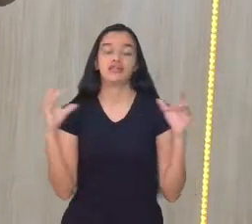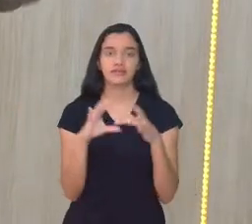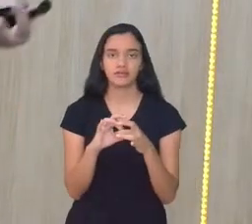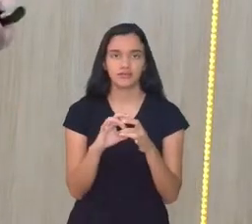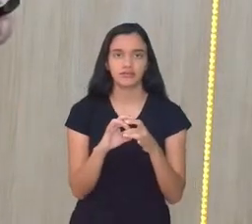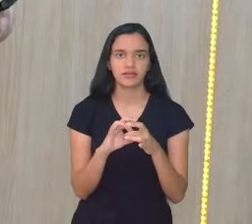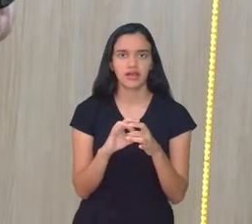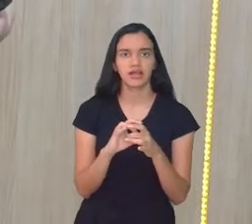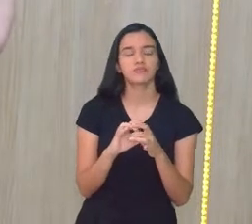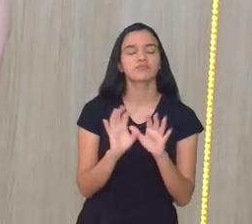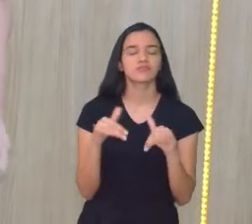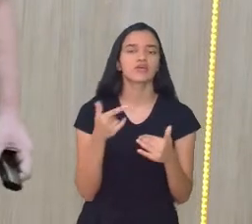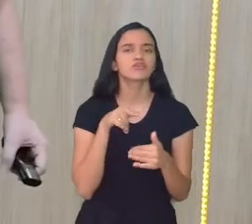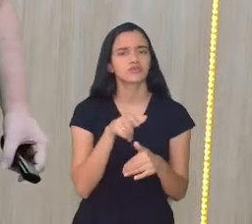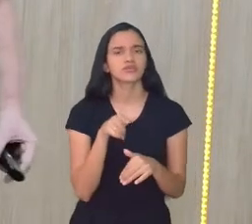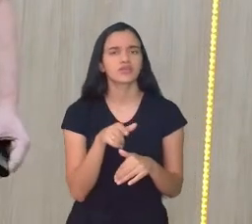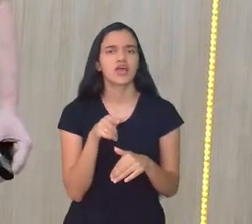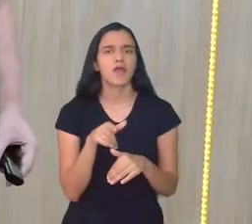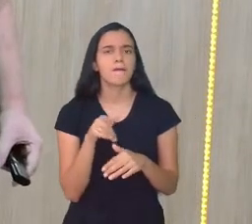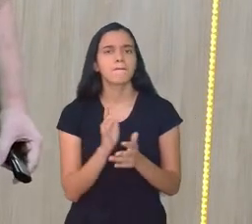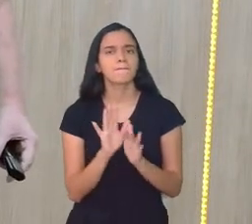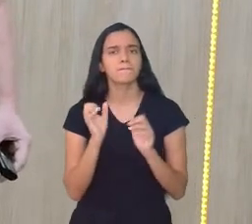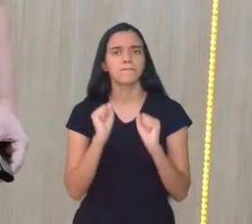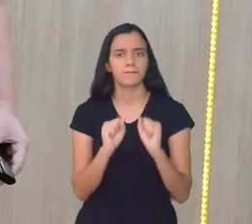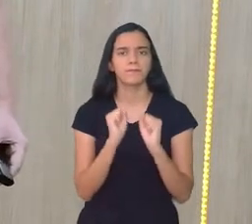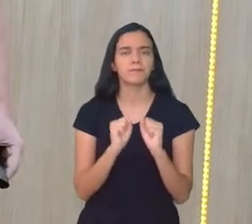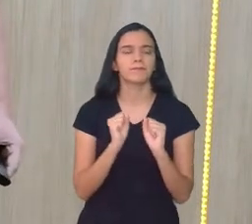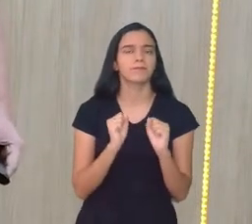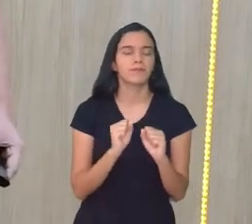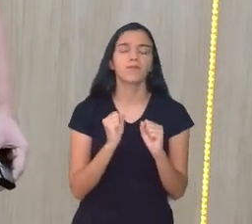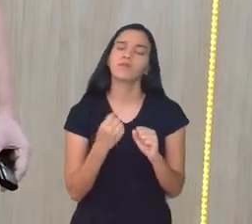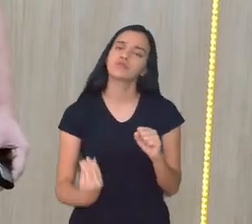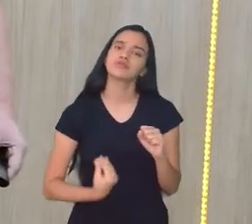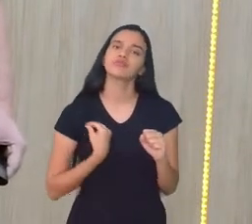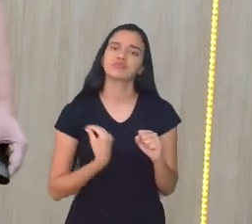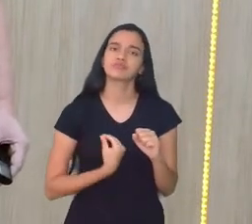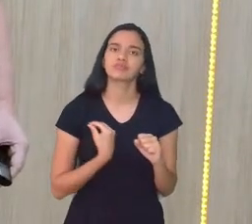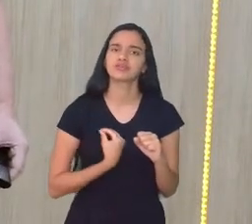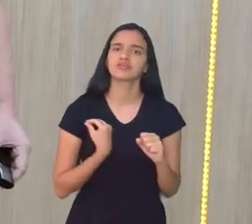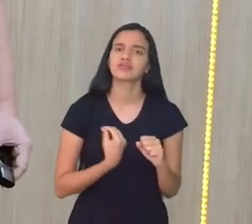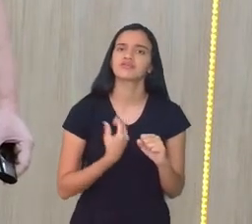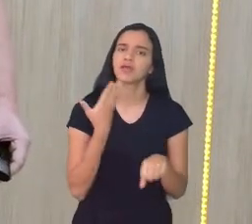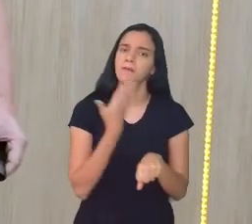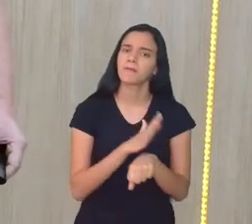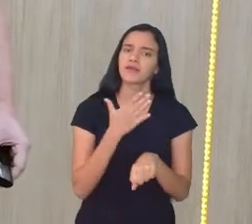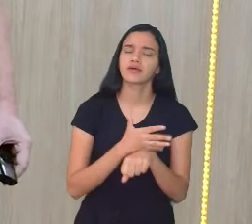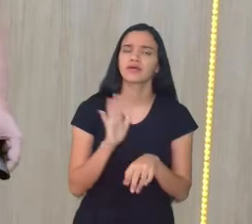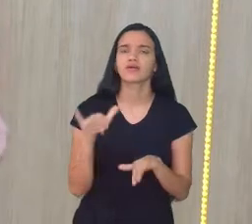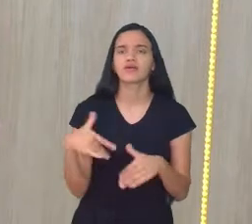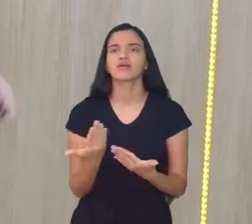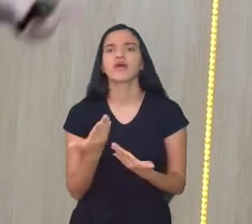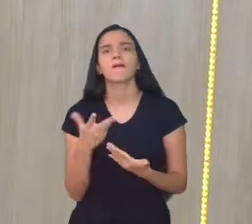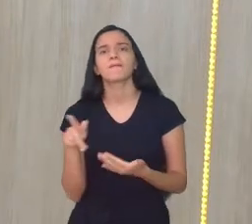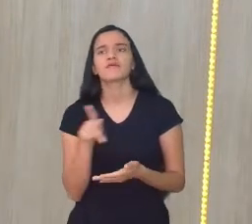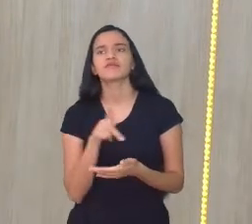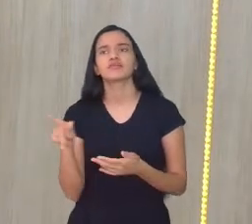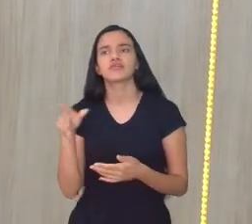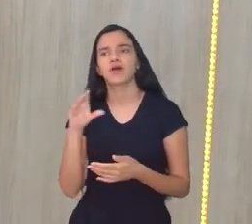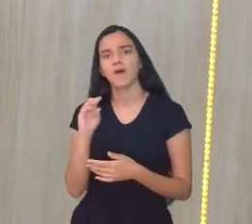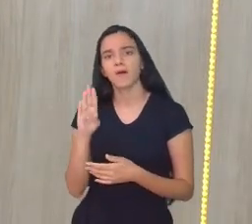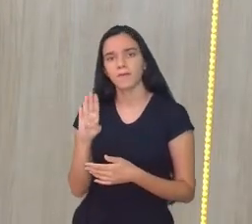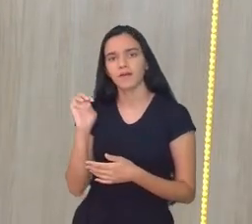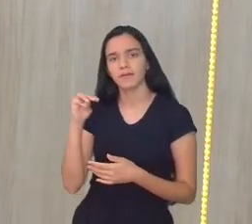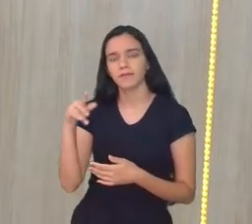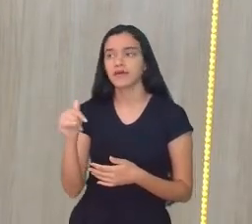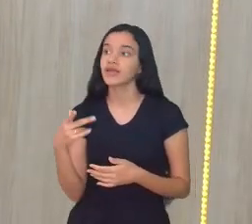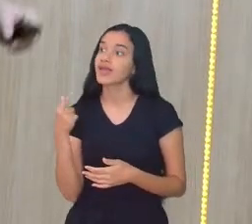ligações lógicas que você pode atuar na sua vida. Professora, OBMEP, quando o Pedro diz assim,